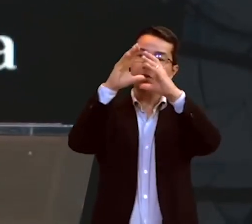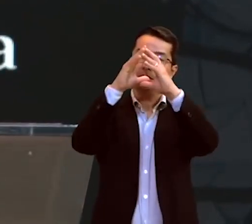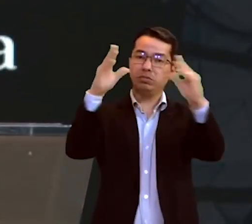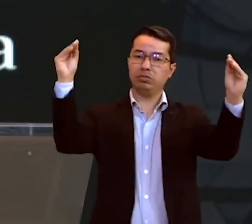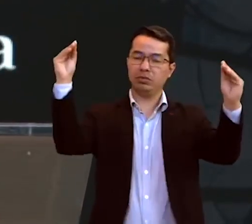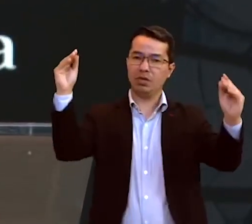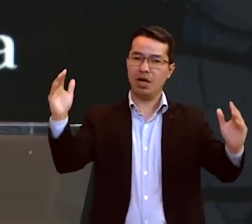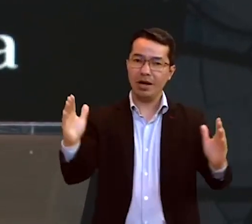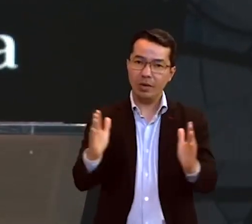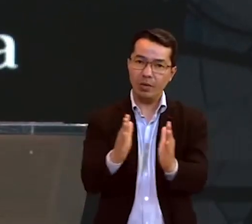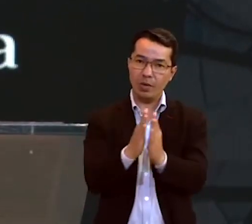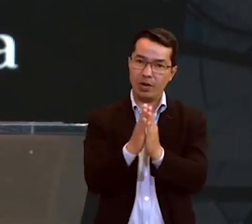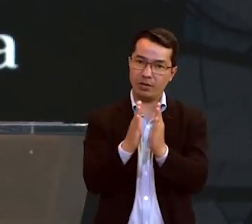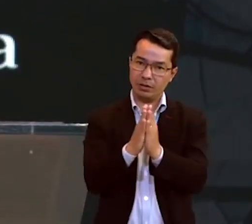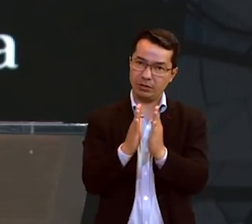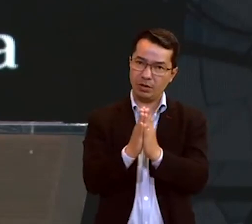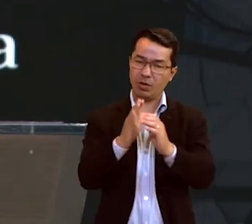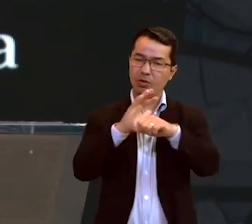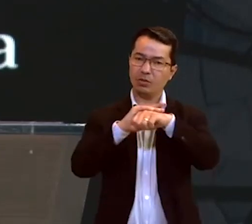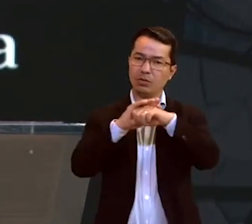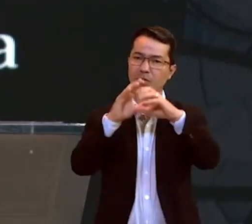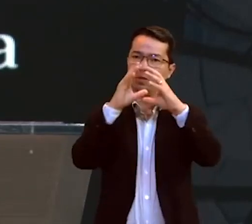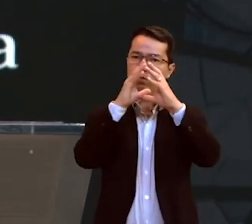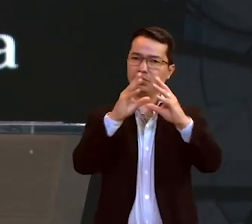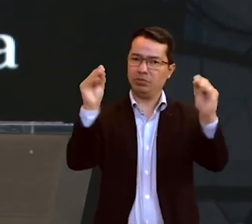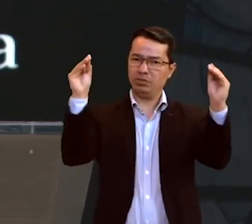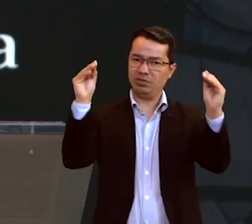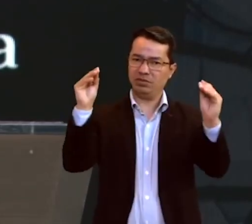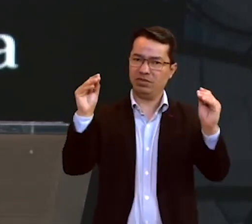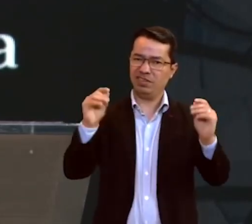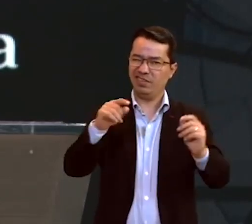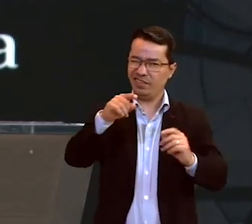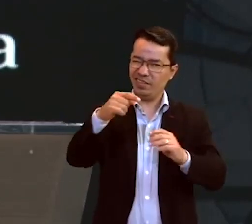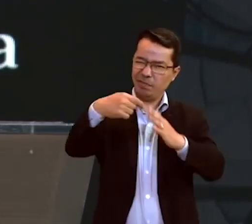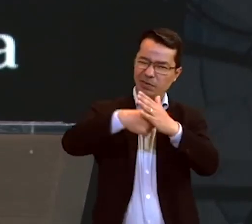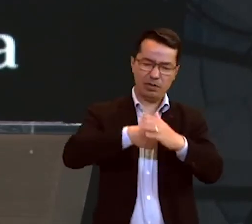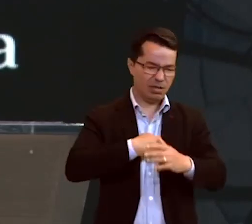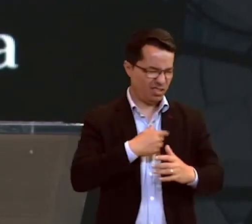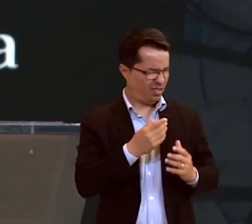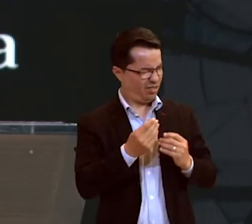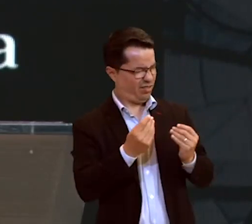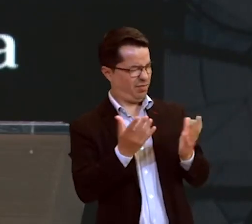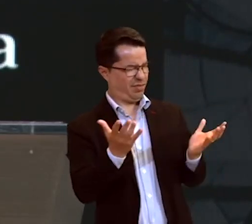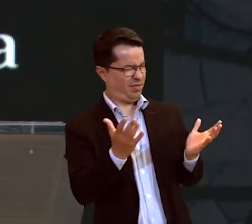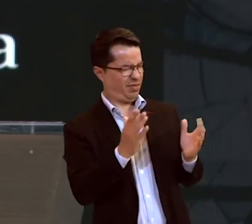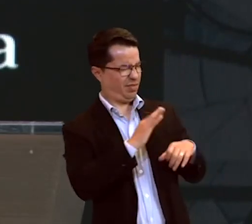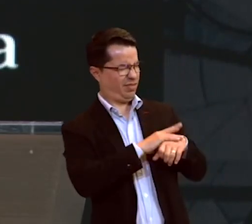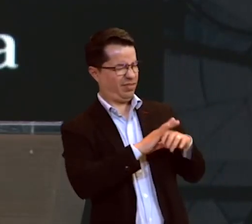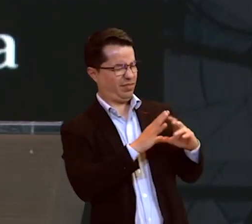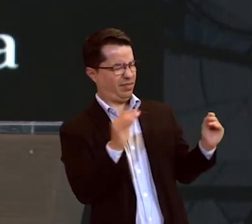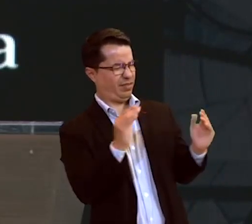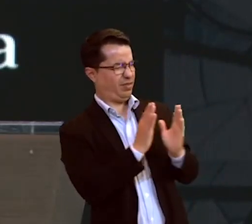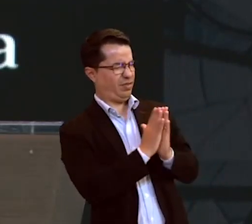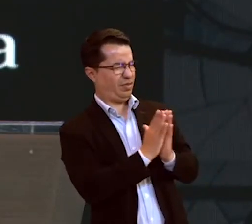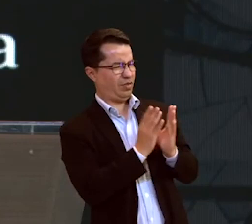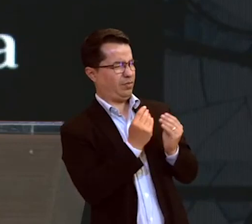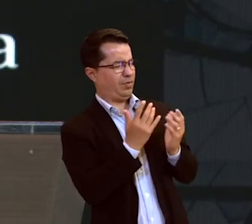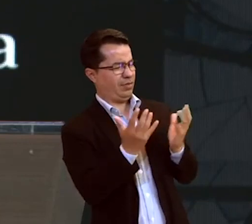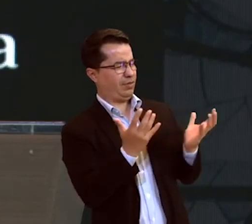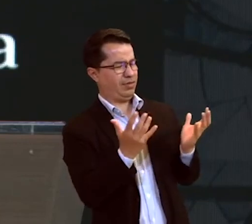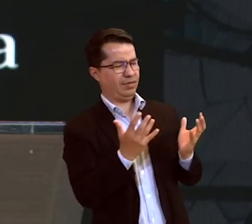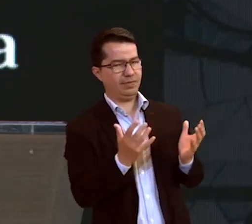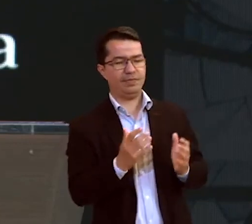Oração que cura. Mas que oração é essa, pastor? A palavra de Deus vai dizer ali que se tem